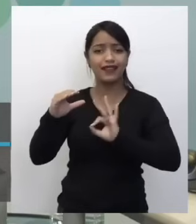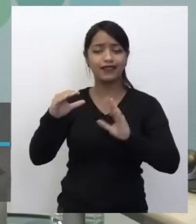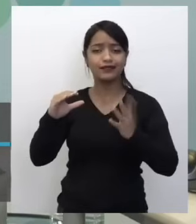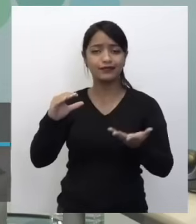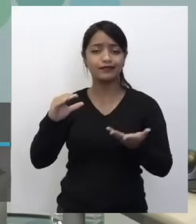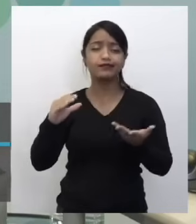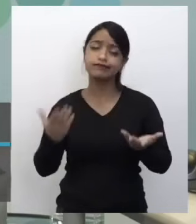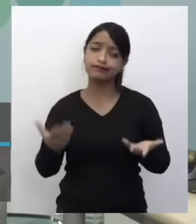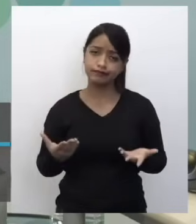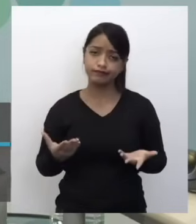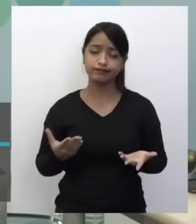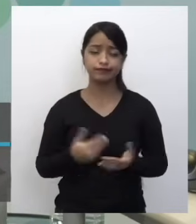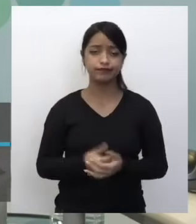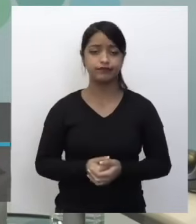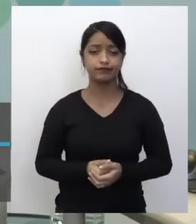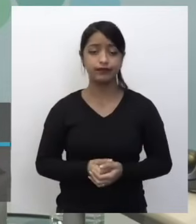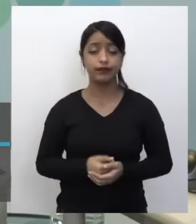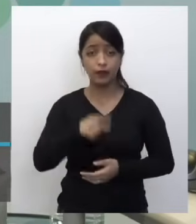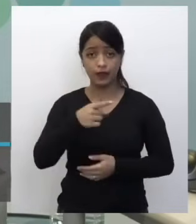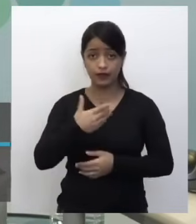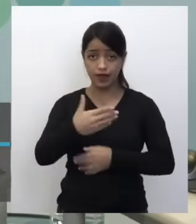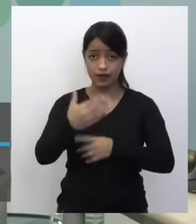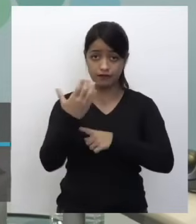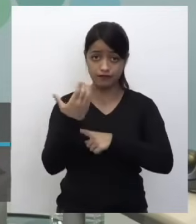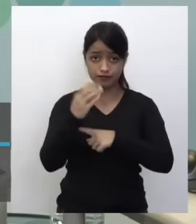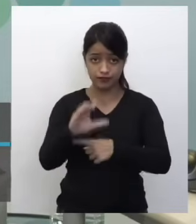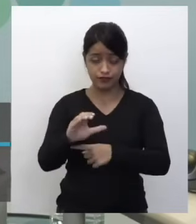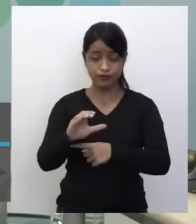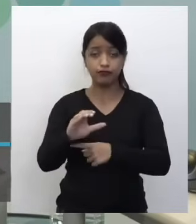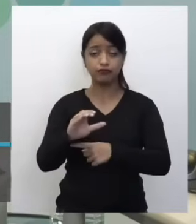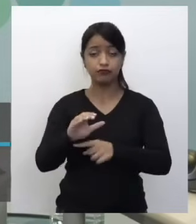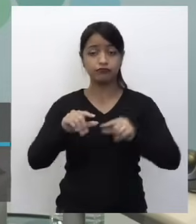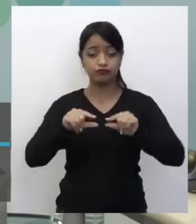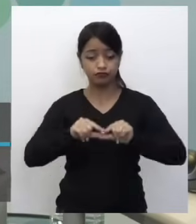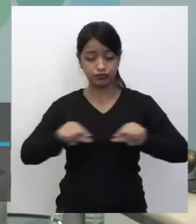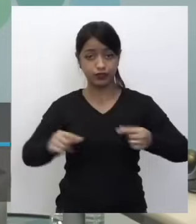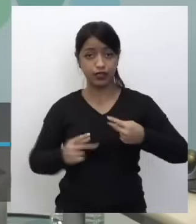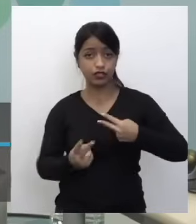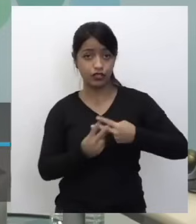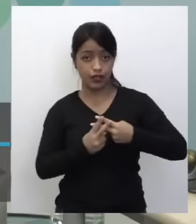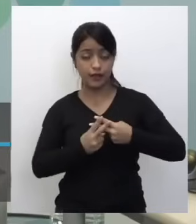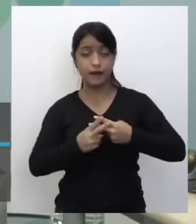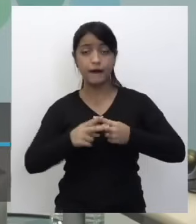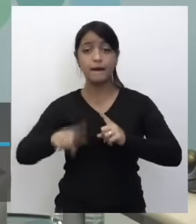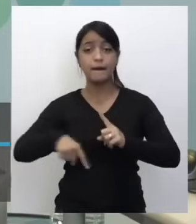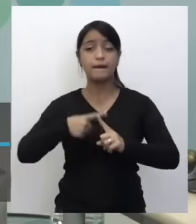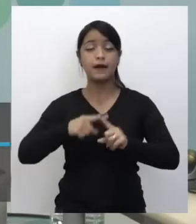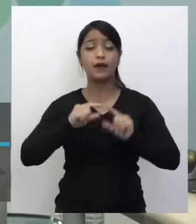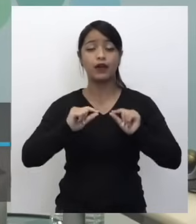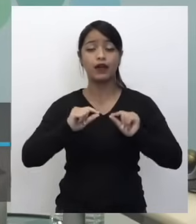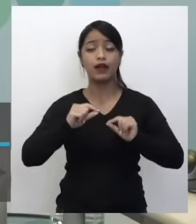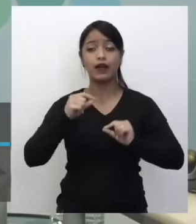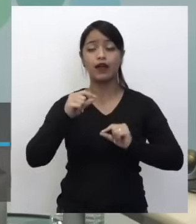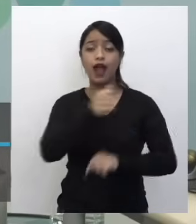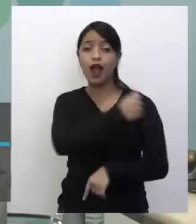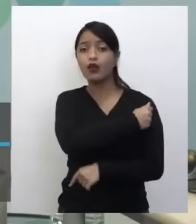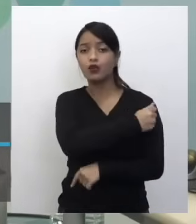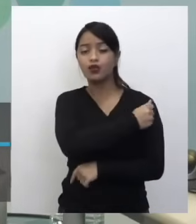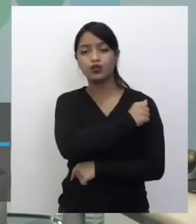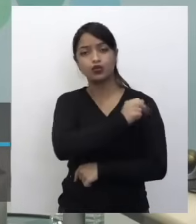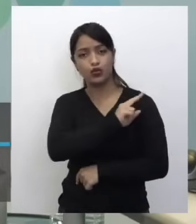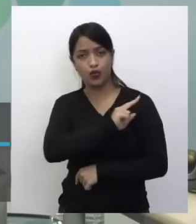legal que quando for fazer essa postagem, que além de utilizar a hashtag, coloque o primeiro nome do aluno,